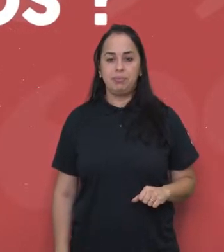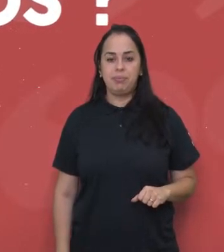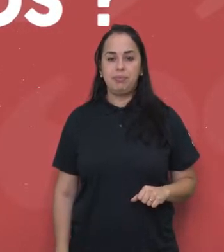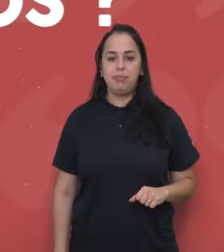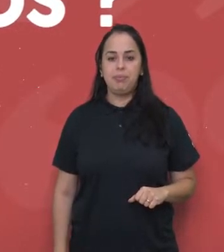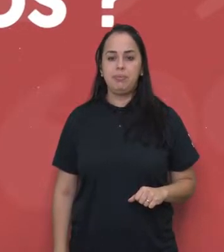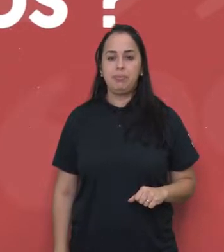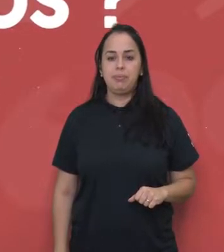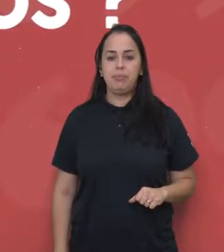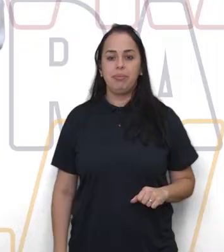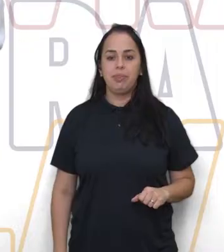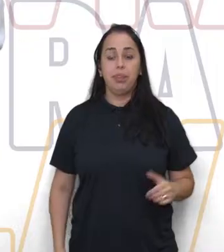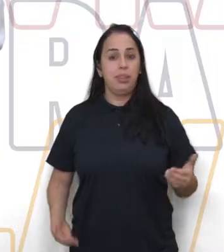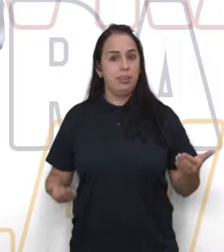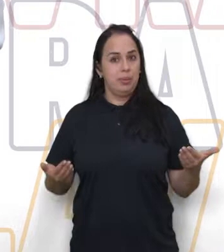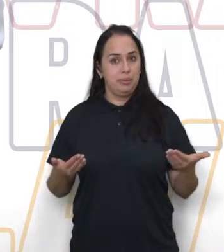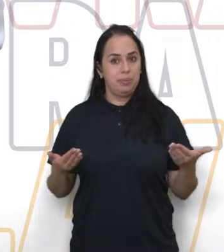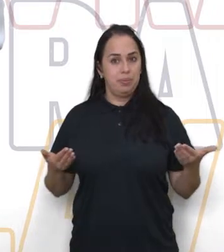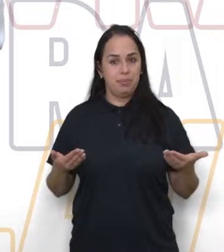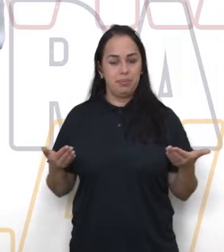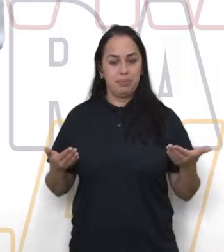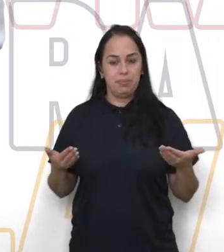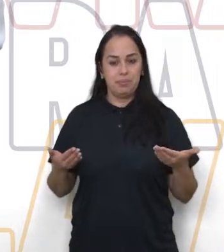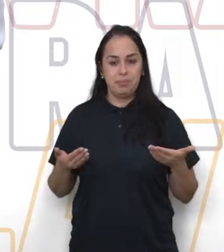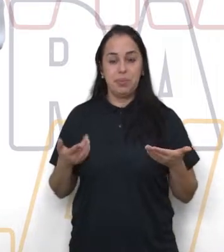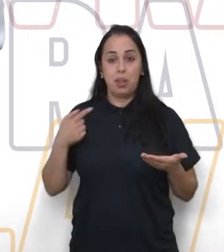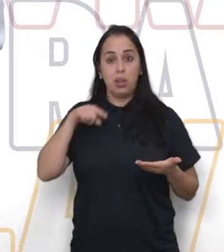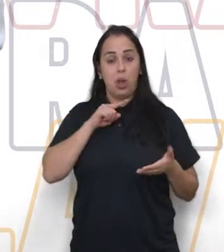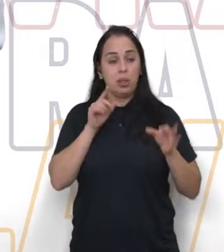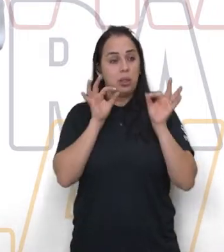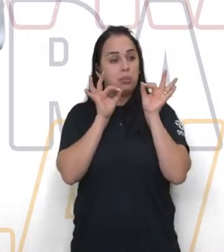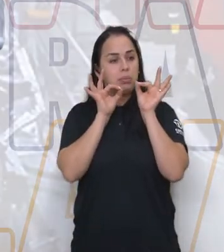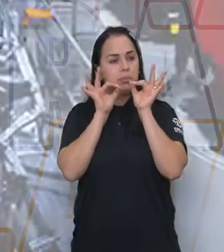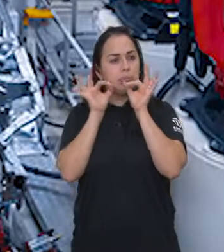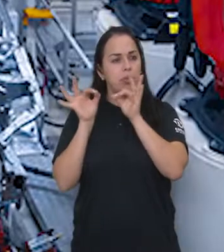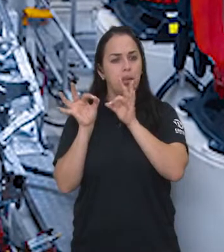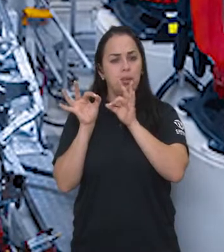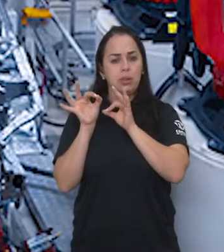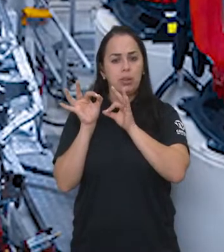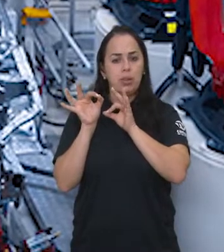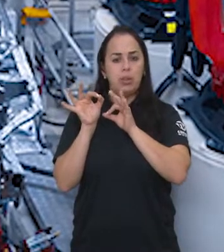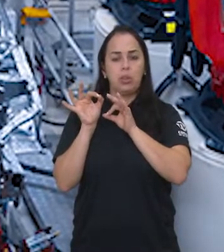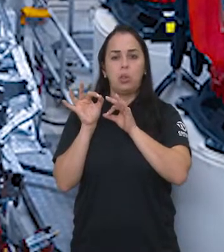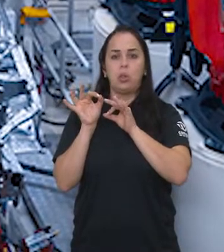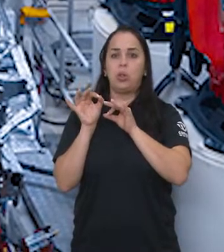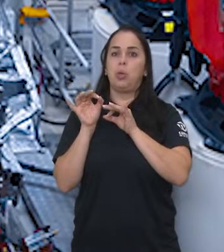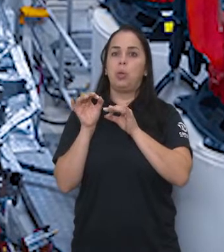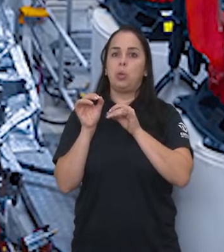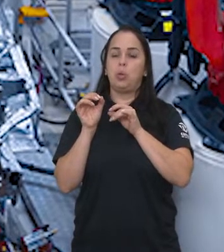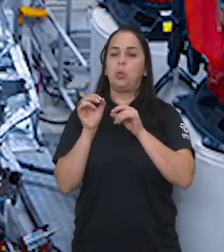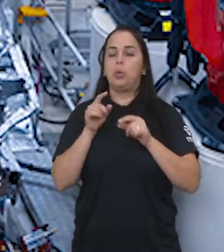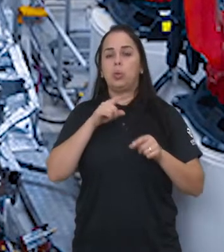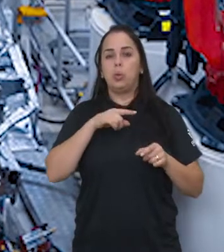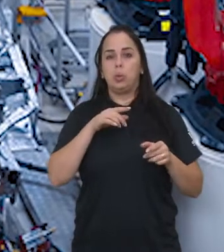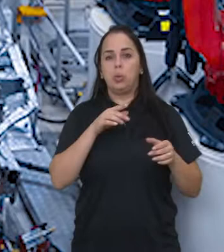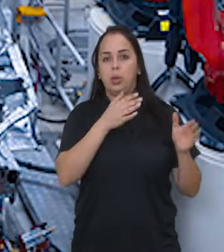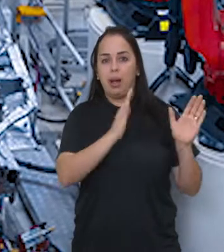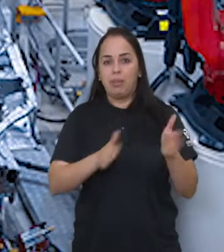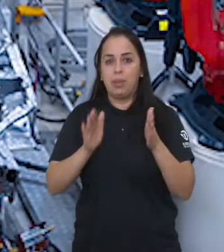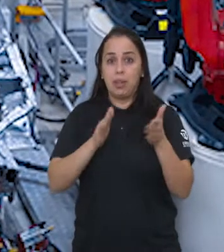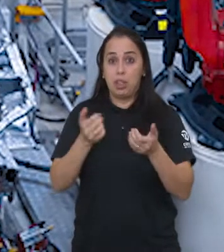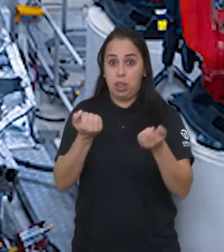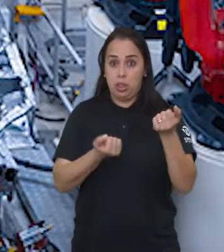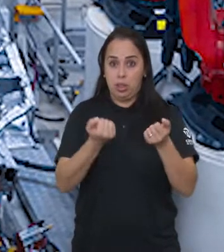seus processos e hoje em dia o que a gente observa é que o setor automotivo é